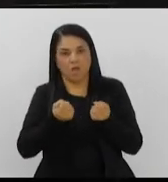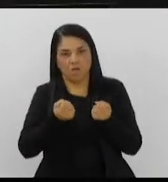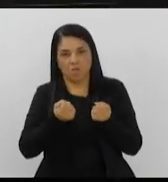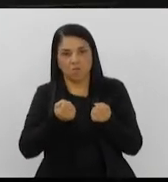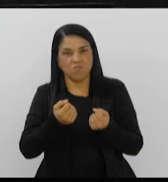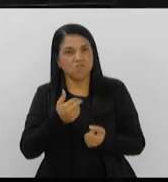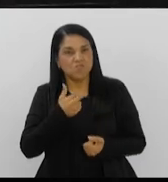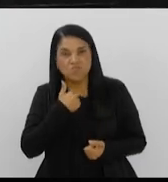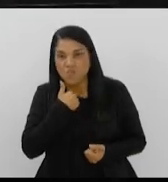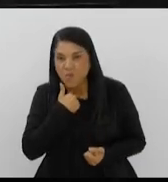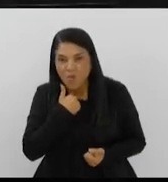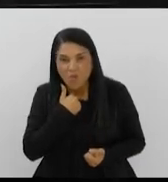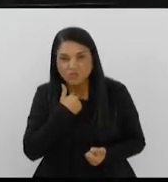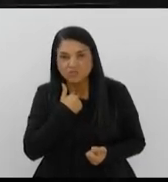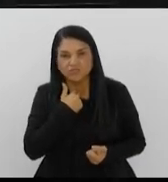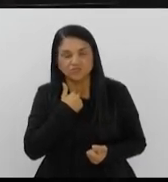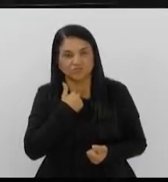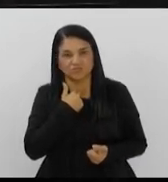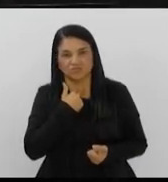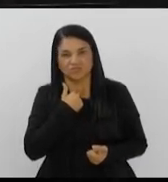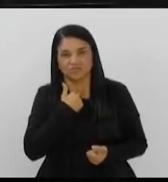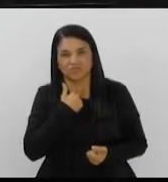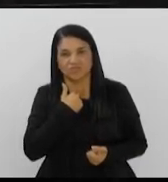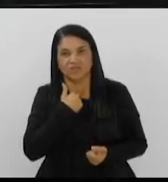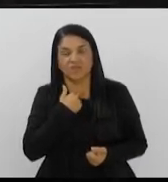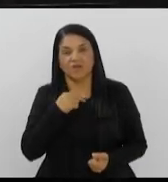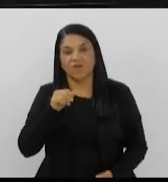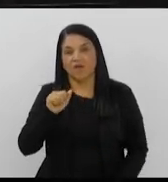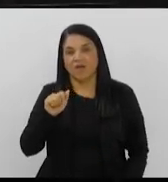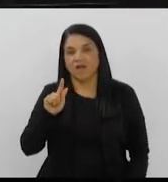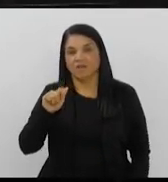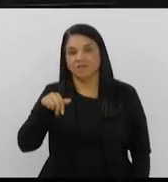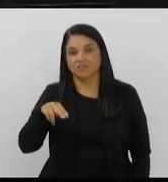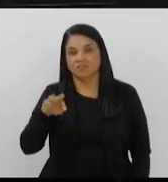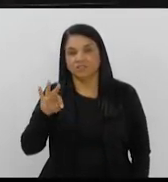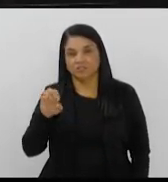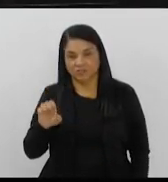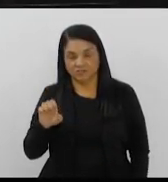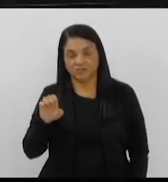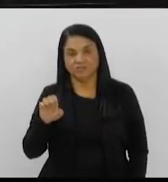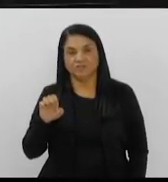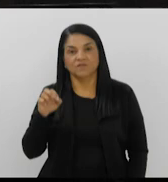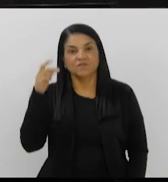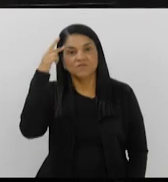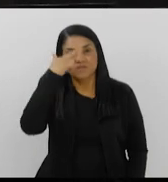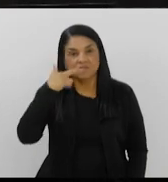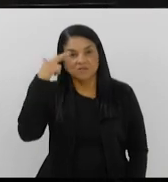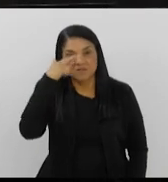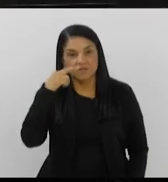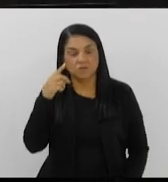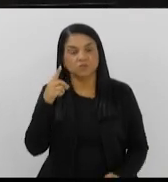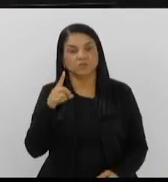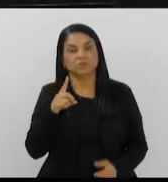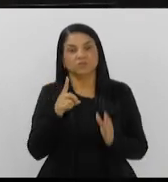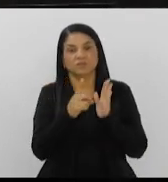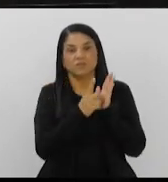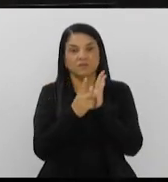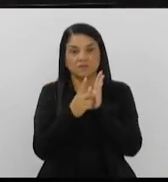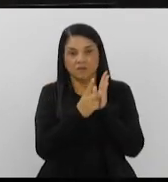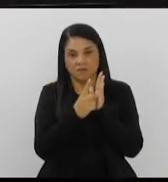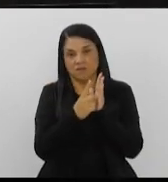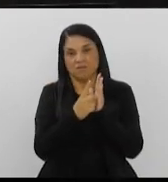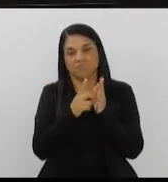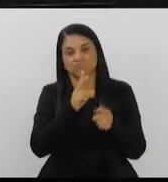atribuição. Isso é a atribuição dos agentes de fiscalização do Detran ou conveniado com a